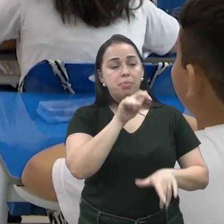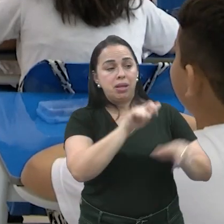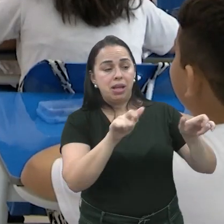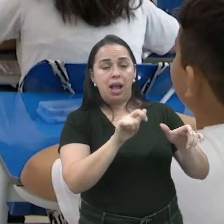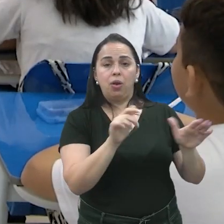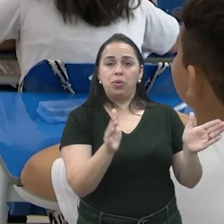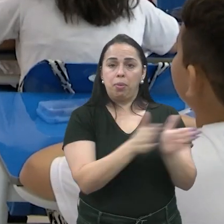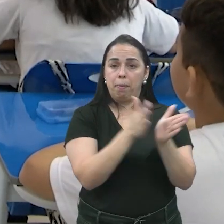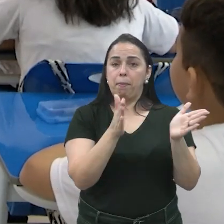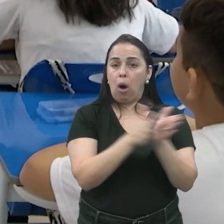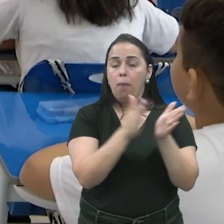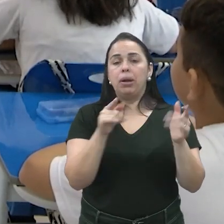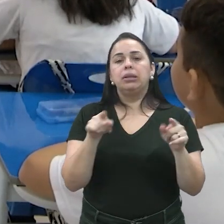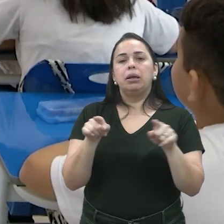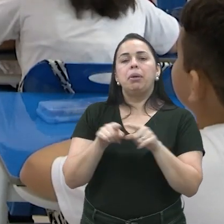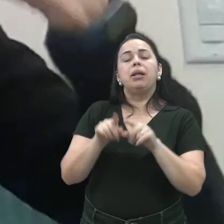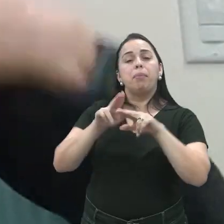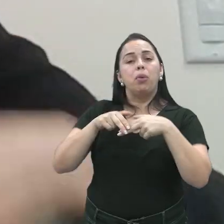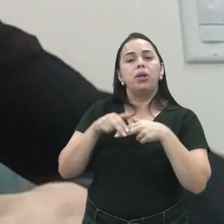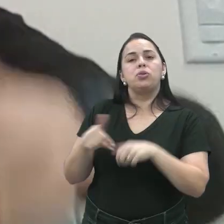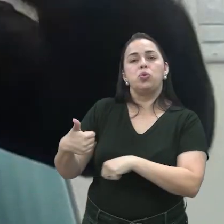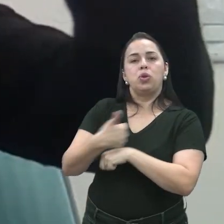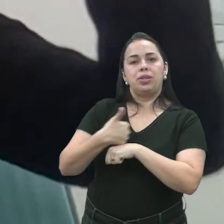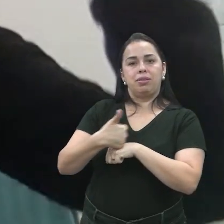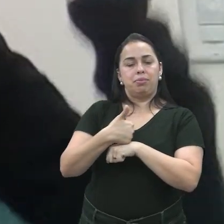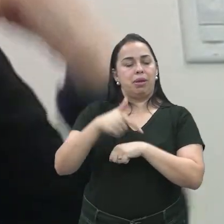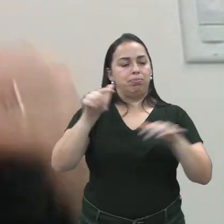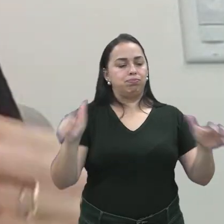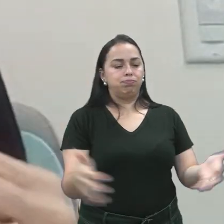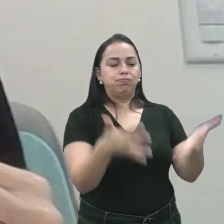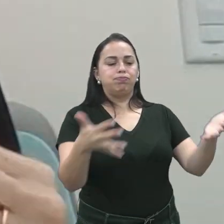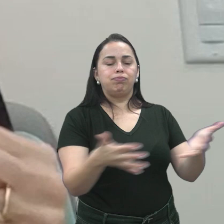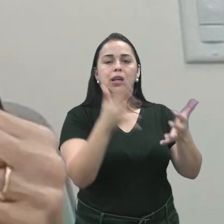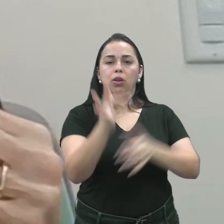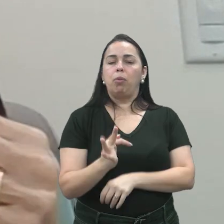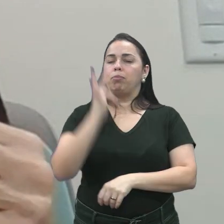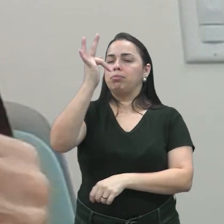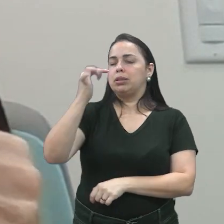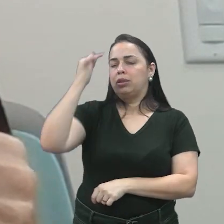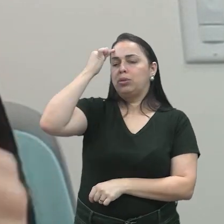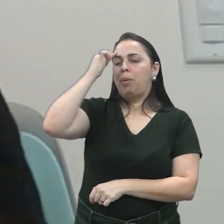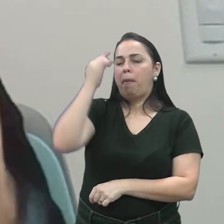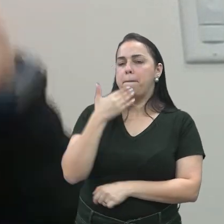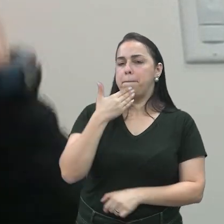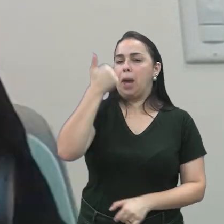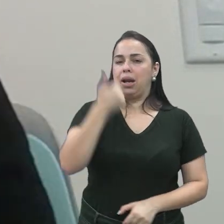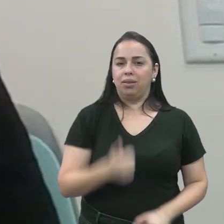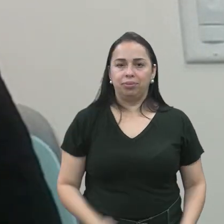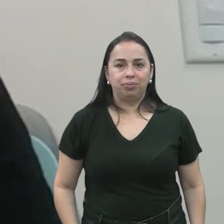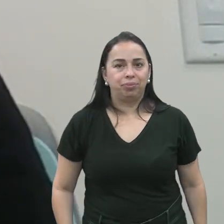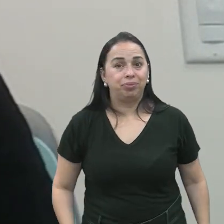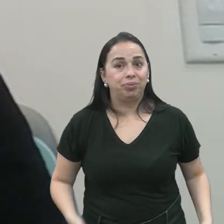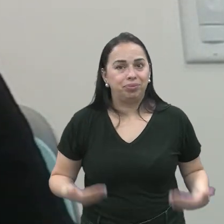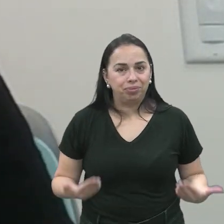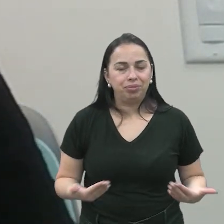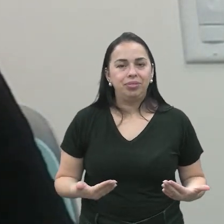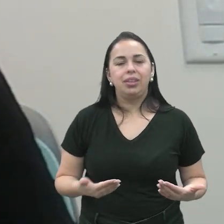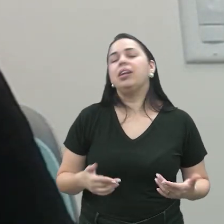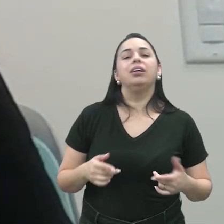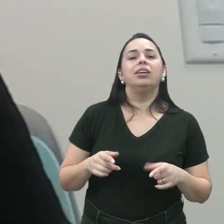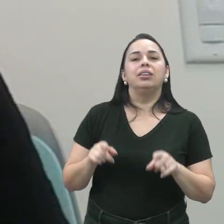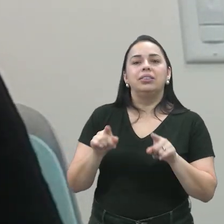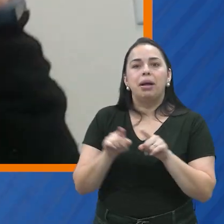promove mais equidade para alunos carentes e, de acordo com especialistas, incentiva a construção de um futuro melhor para